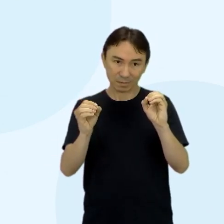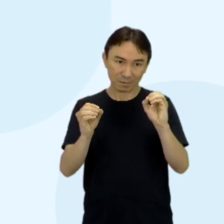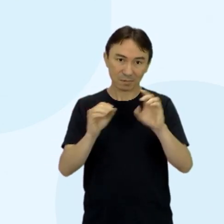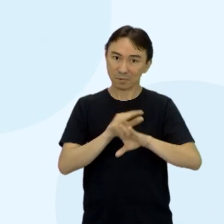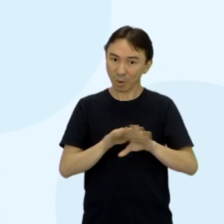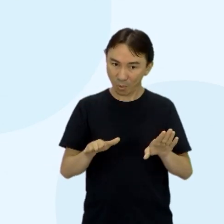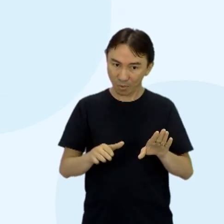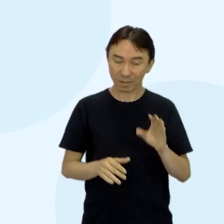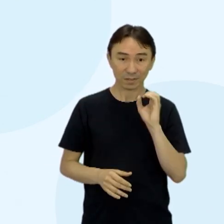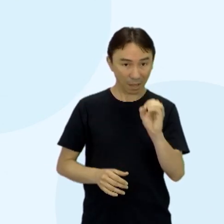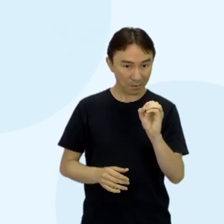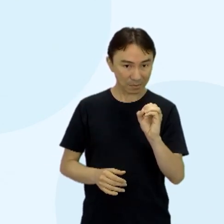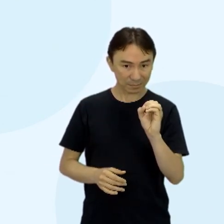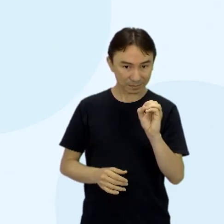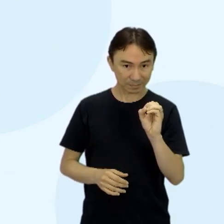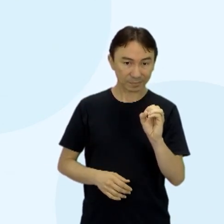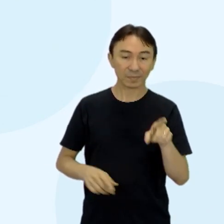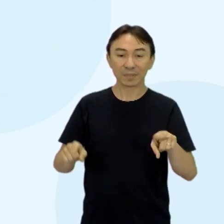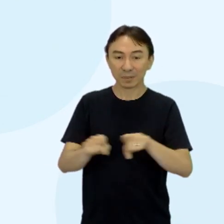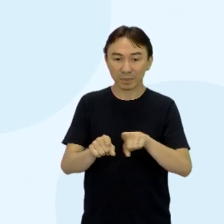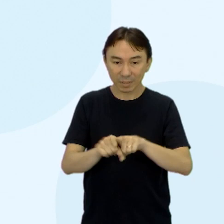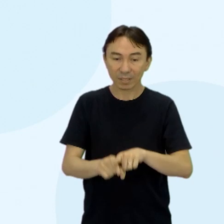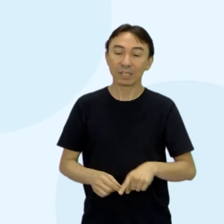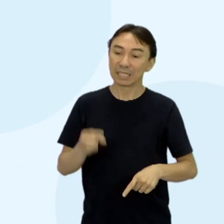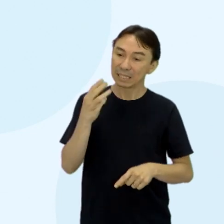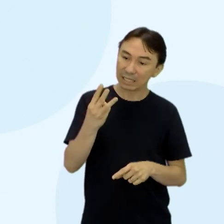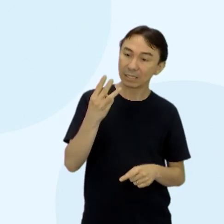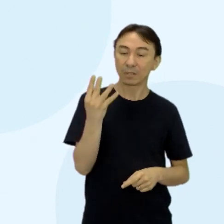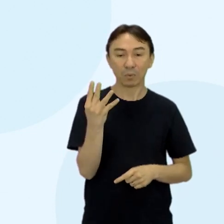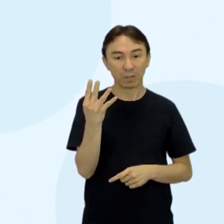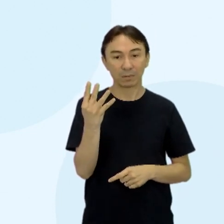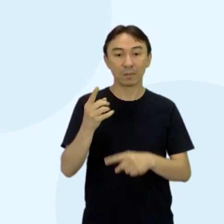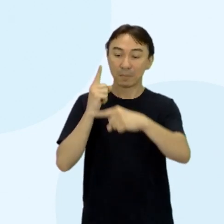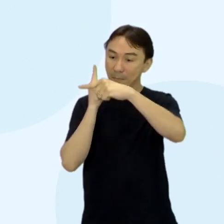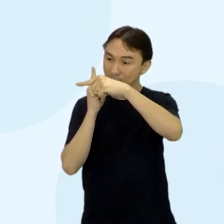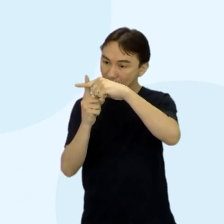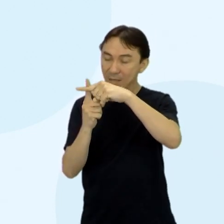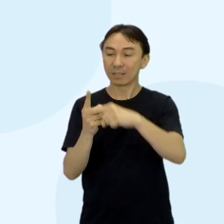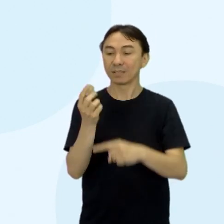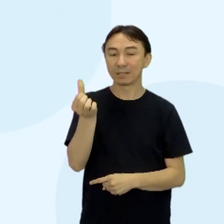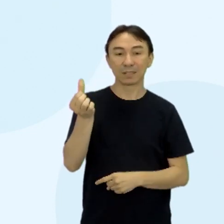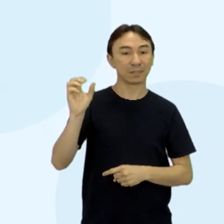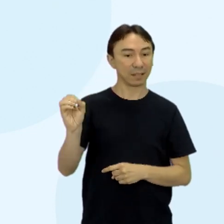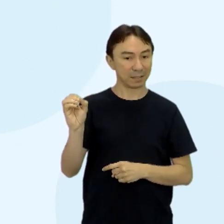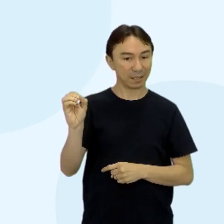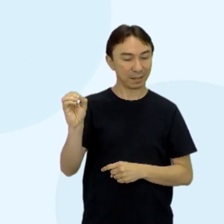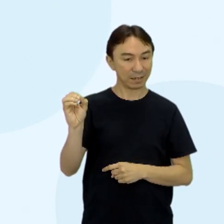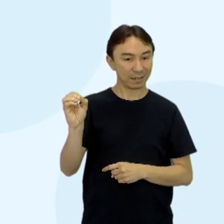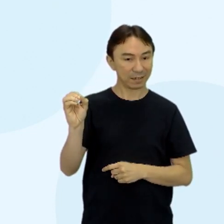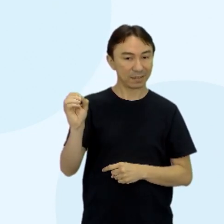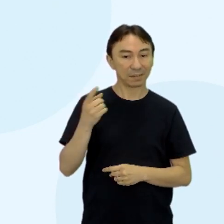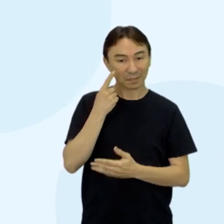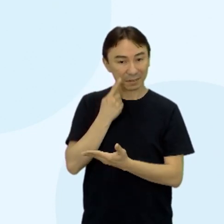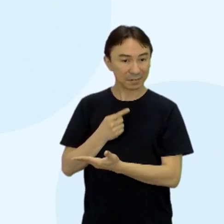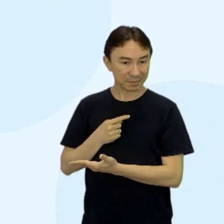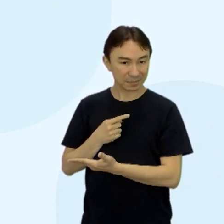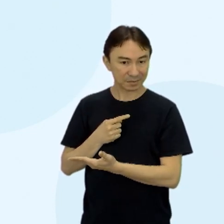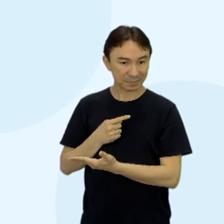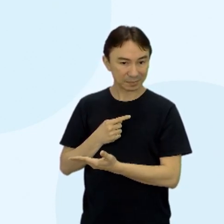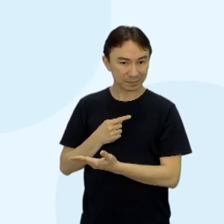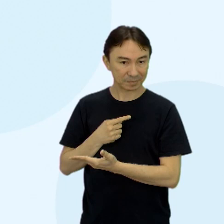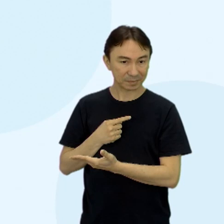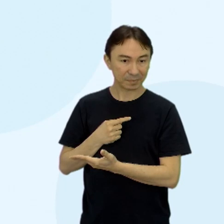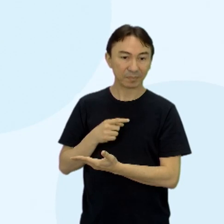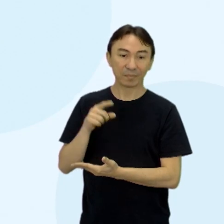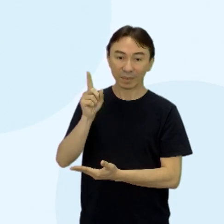o 34 mais 60 também, lembrando que tem que ser dos dois lados, tá bom? Então, ó, esse menos 60 foi